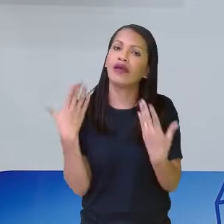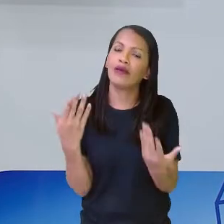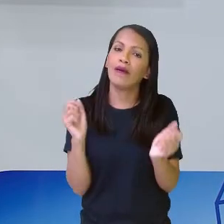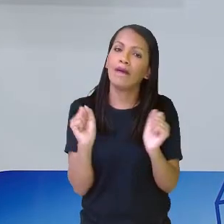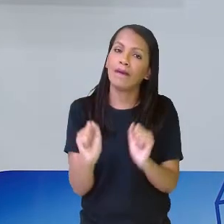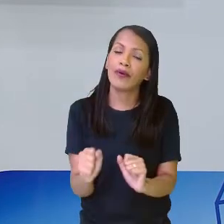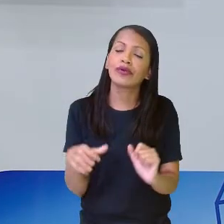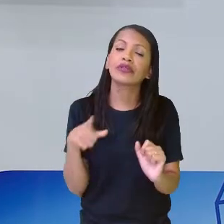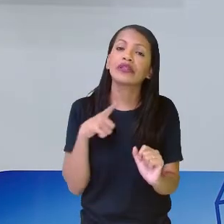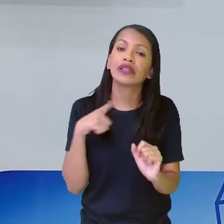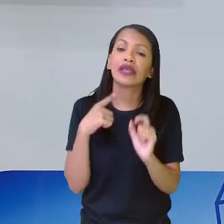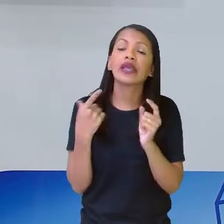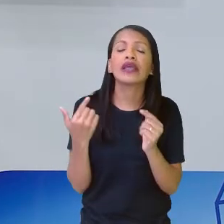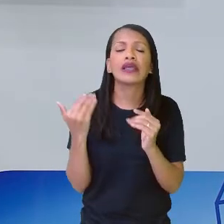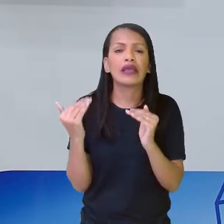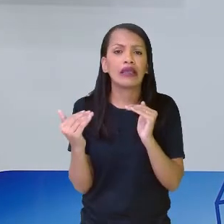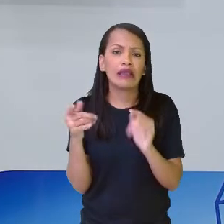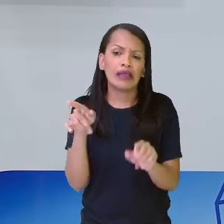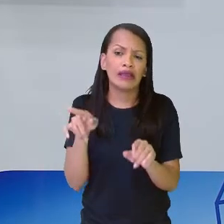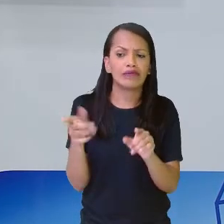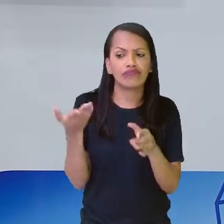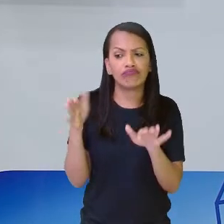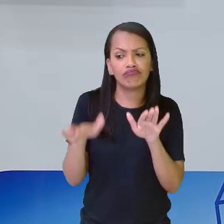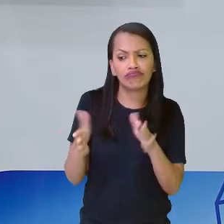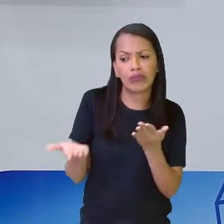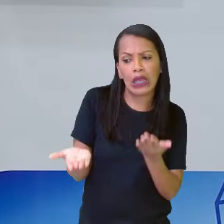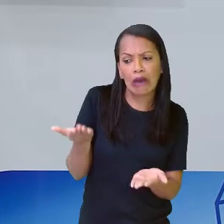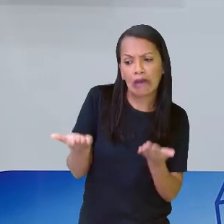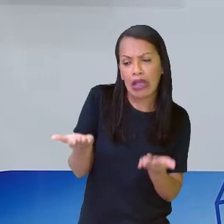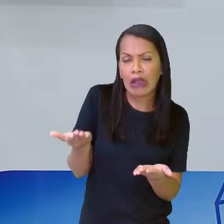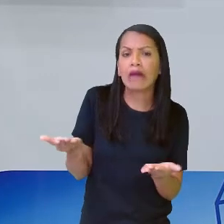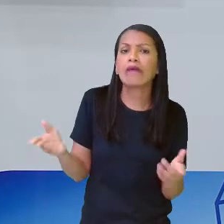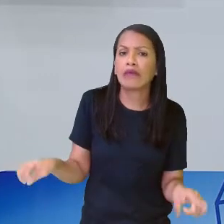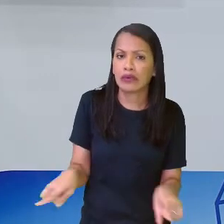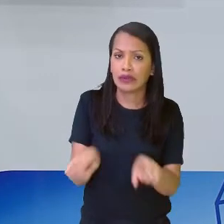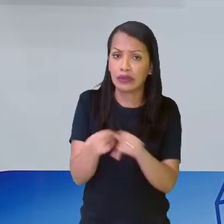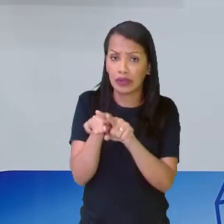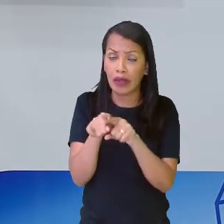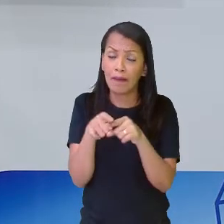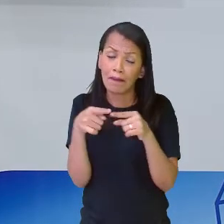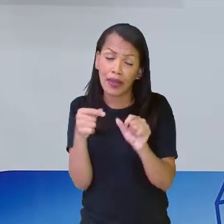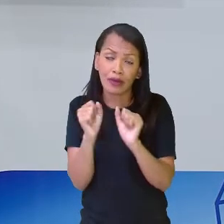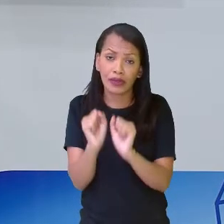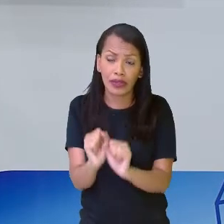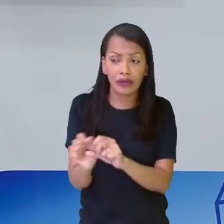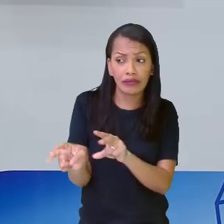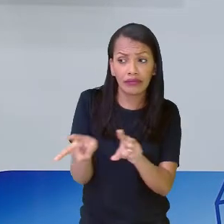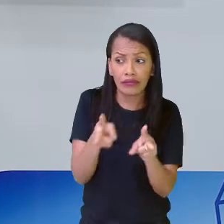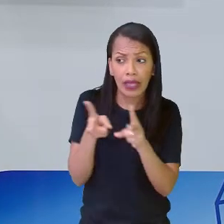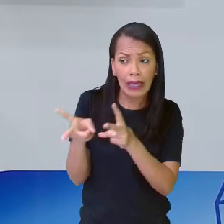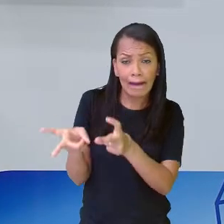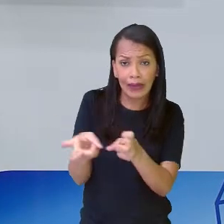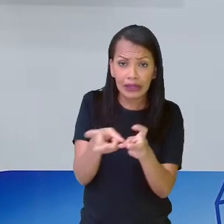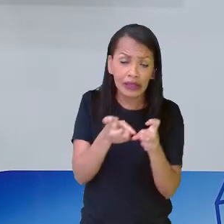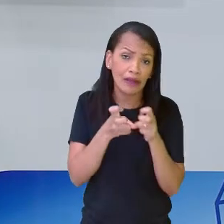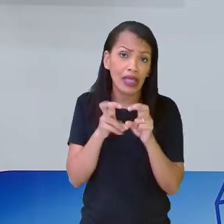ter semelhanças, né? Normal ter semelhanças, mas vai ser muito mais óbvio a gente conseguir